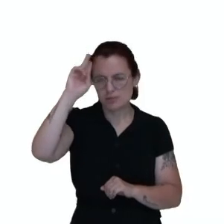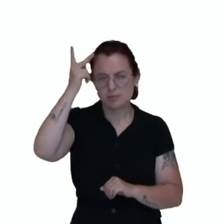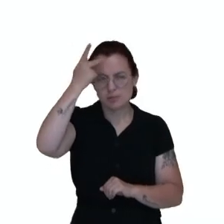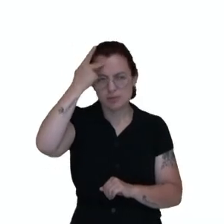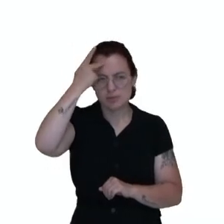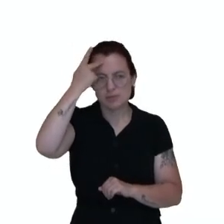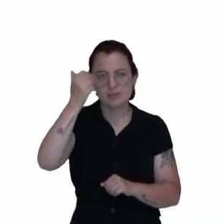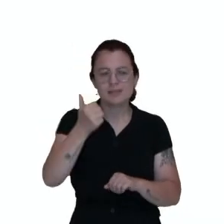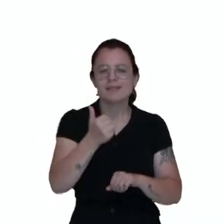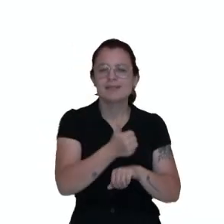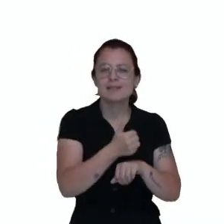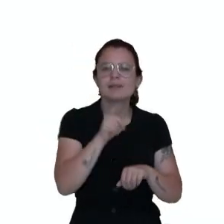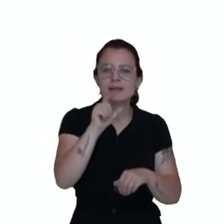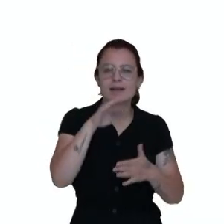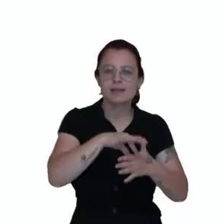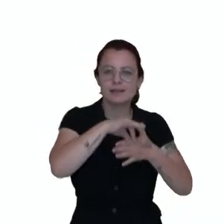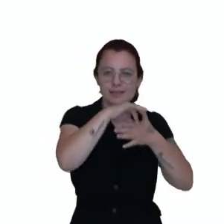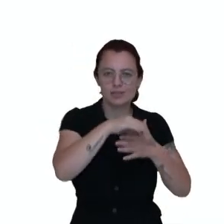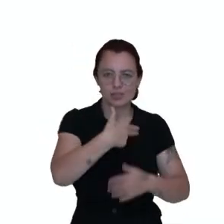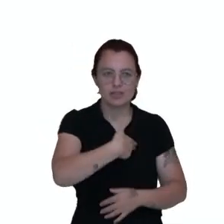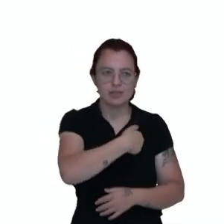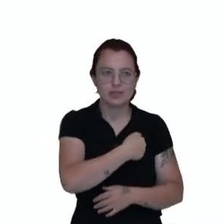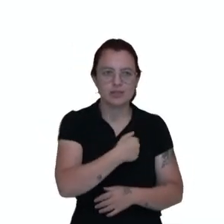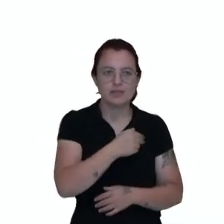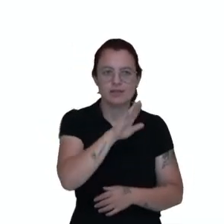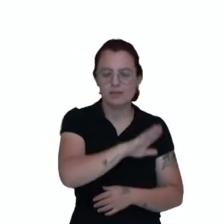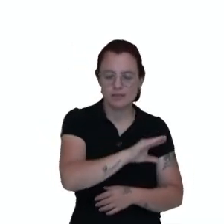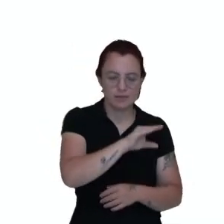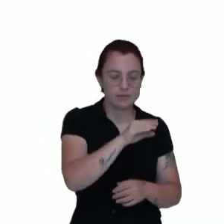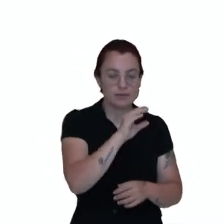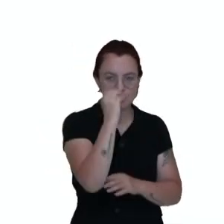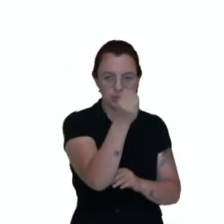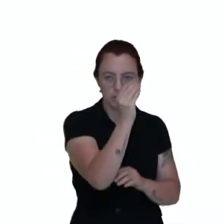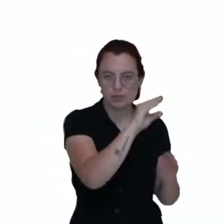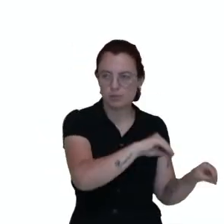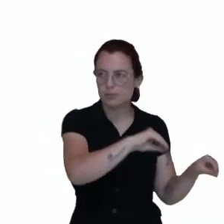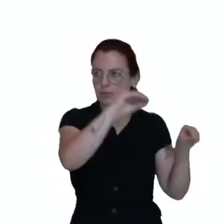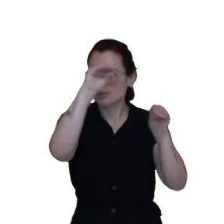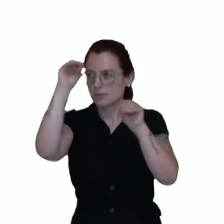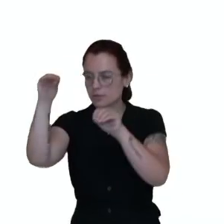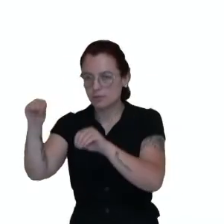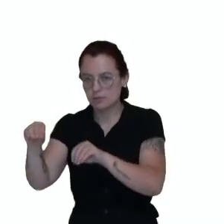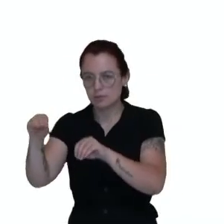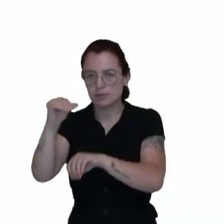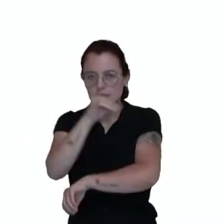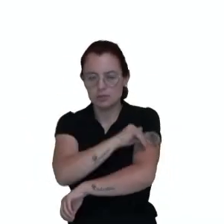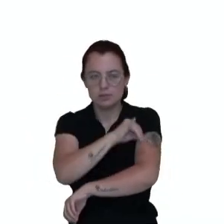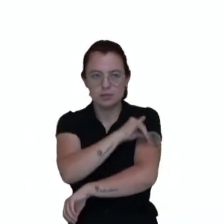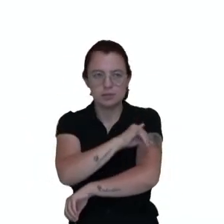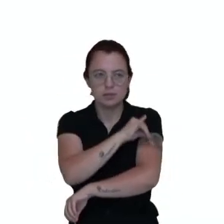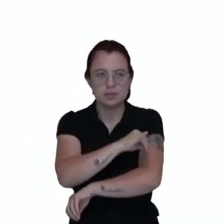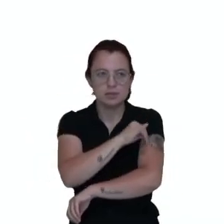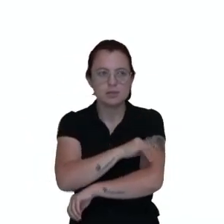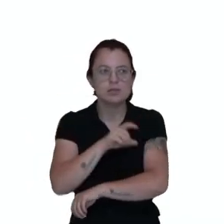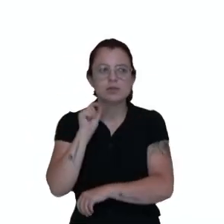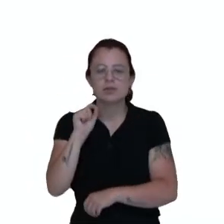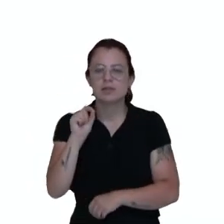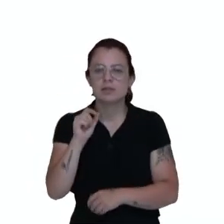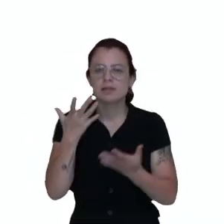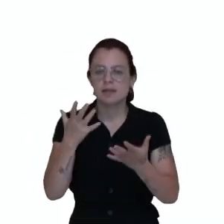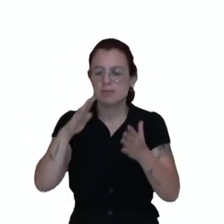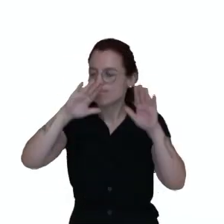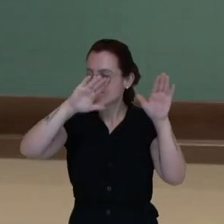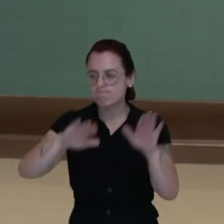pelo Getúlio Vargas vão partir lá do Rio Grande do Sul, indo em direção ao Rio de Janeiro, dispostos a derrubar